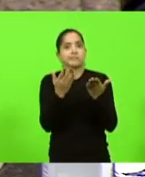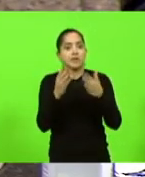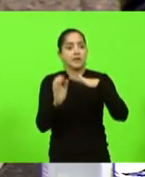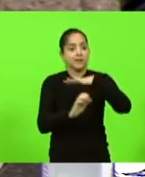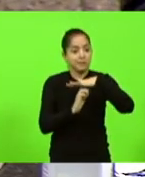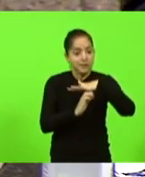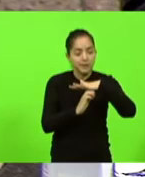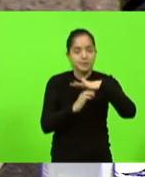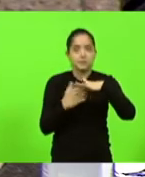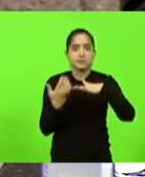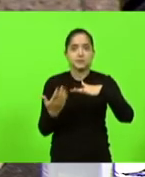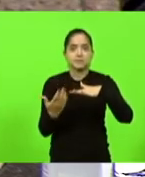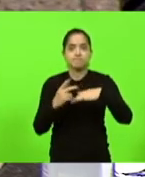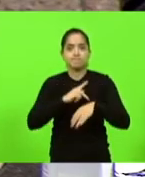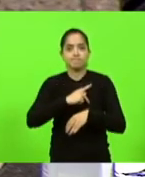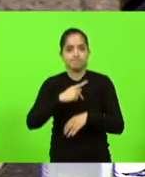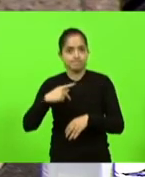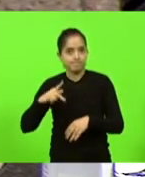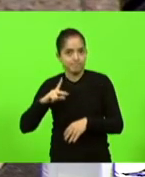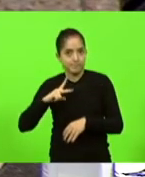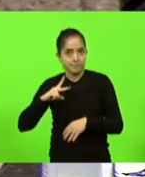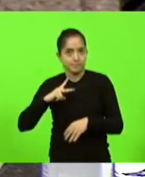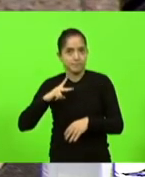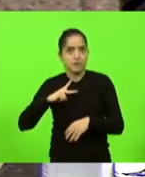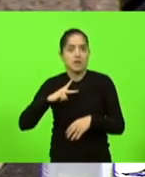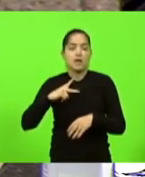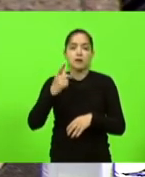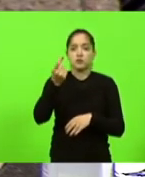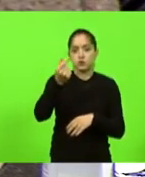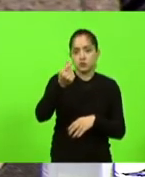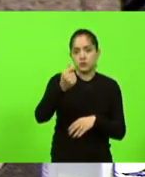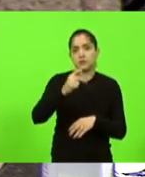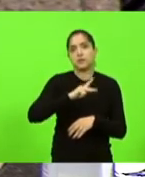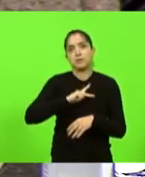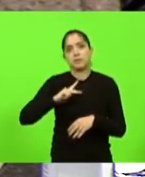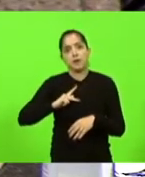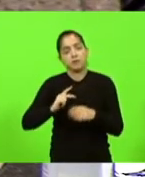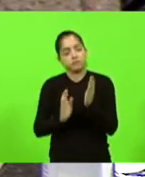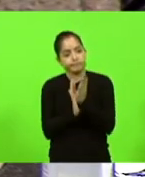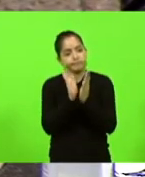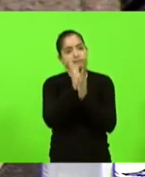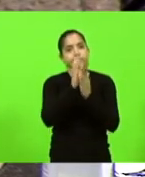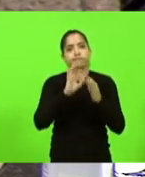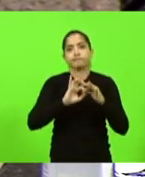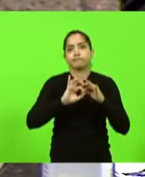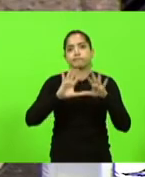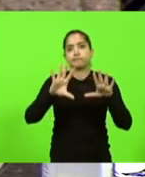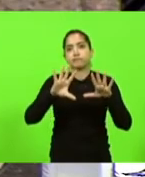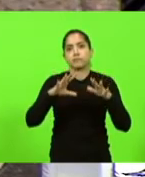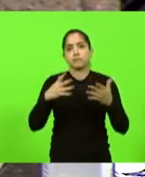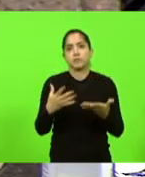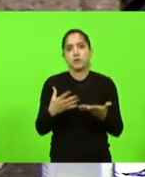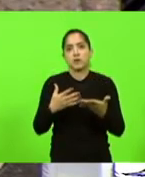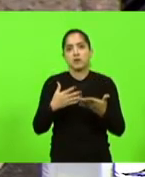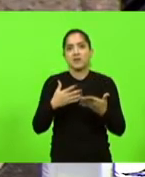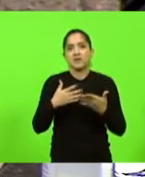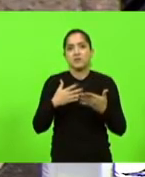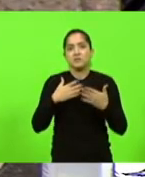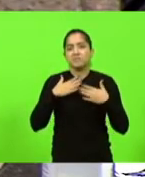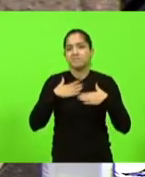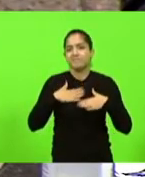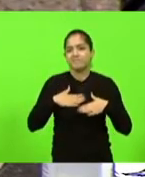privadas. Mas não, mas é para dinheiro público, aí tem que ser desburocratizado. Eu não me sinto confortável aqui com uma